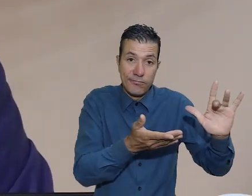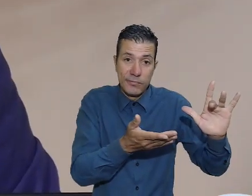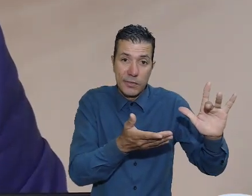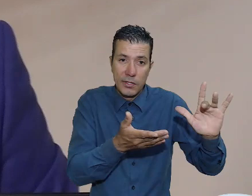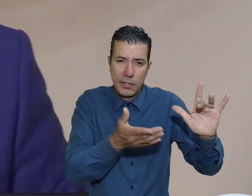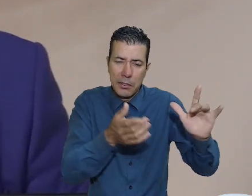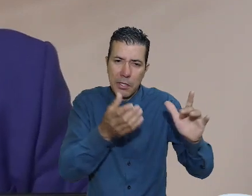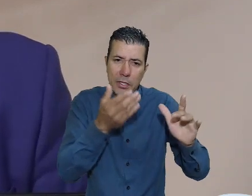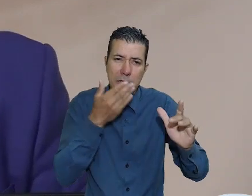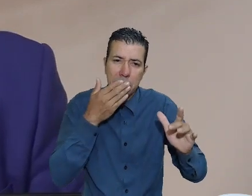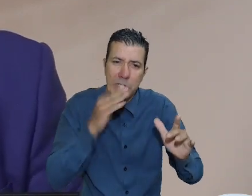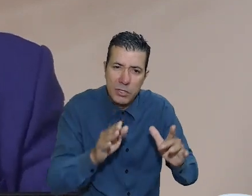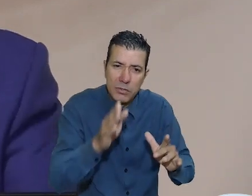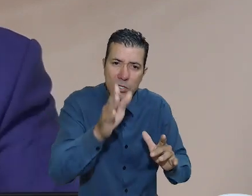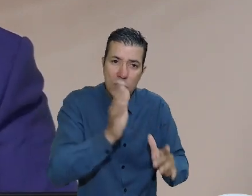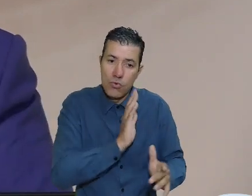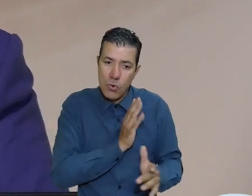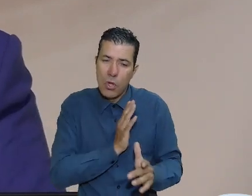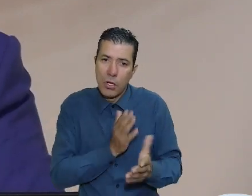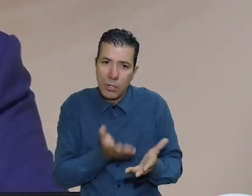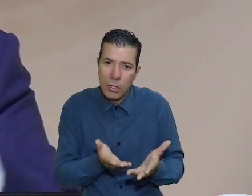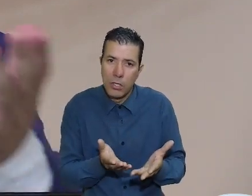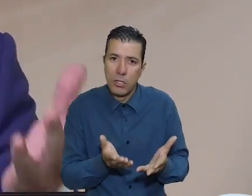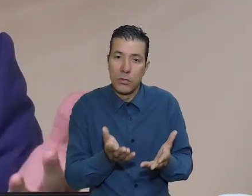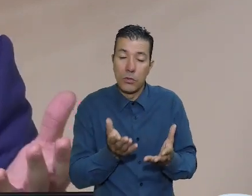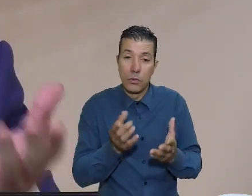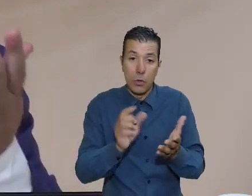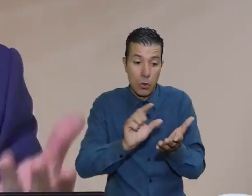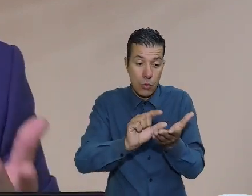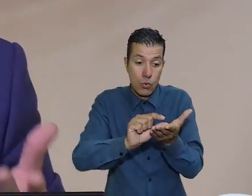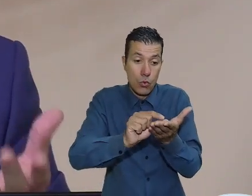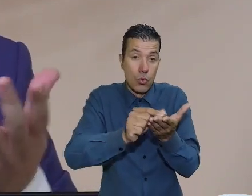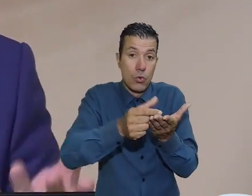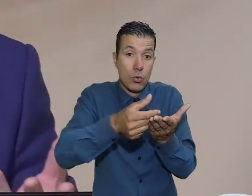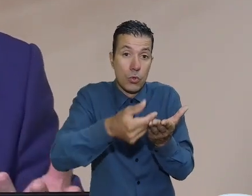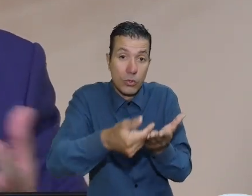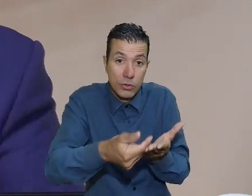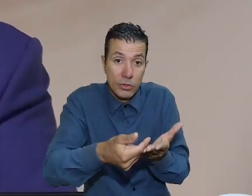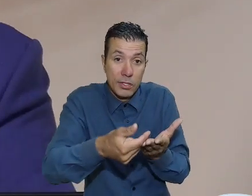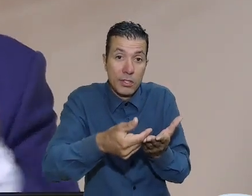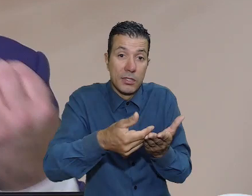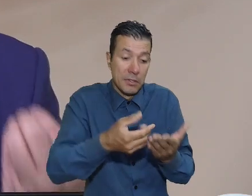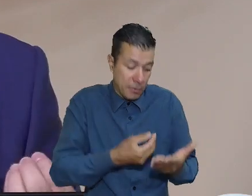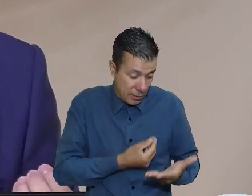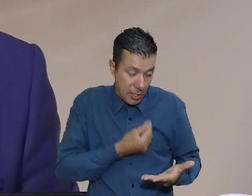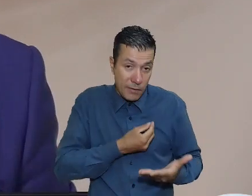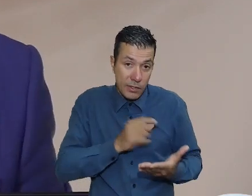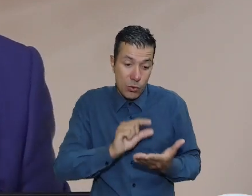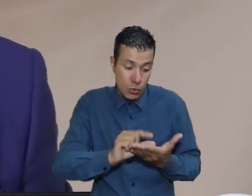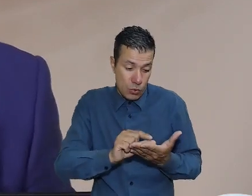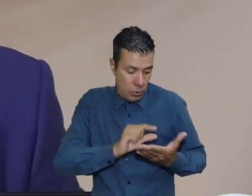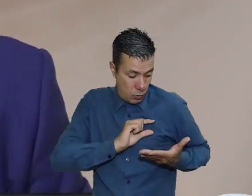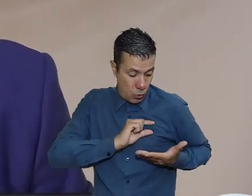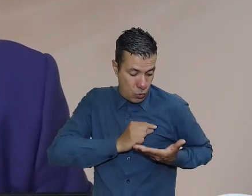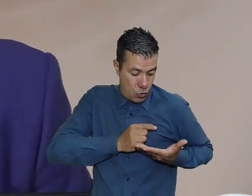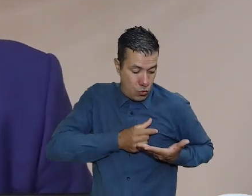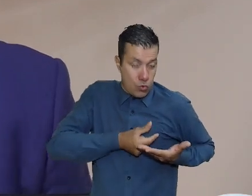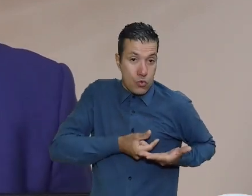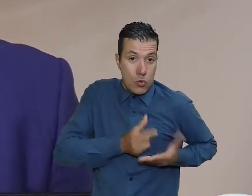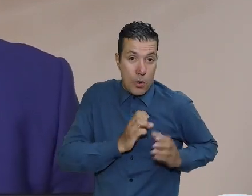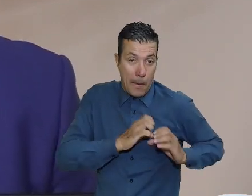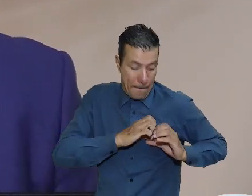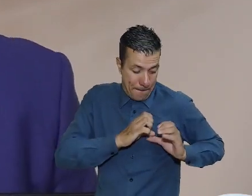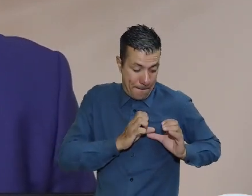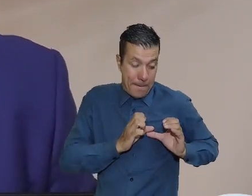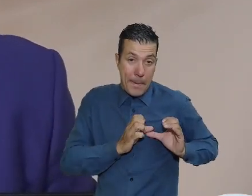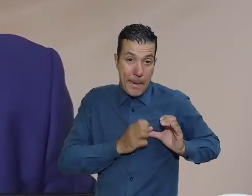seu coração nessa noite, nesse momento, o selo da sua vida, o selo do seu coração está sendo aberto. A